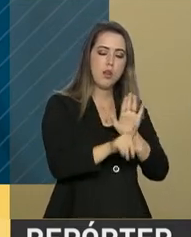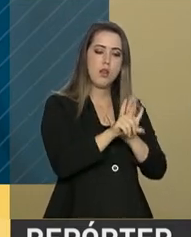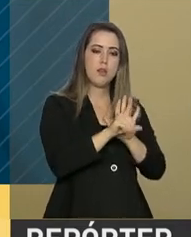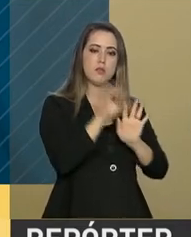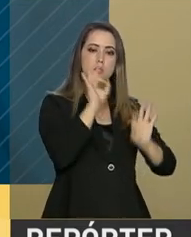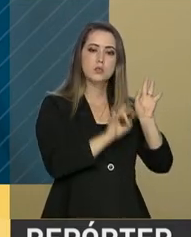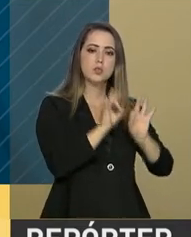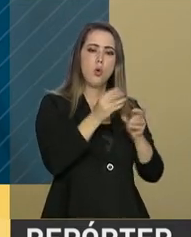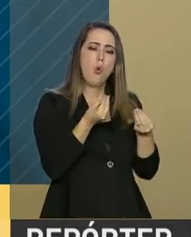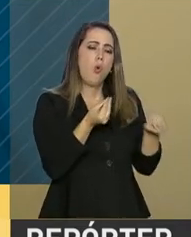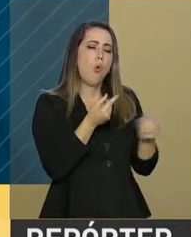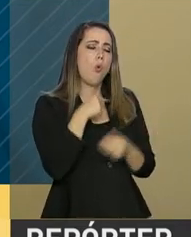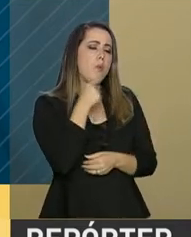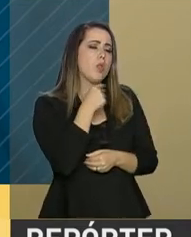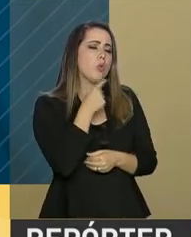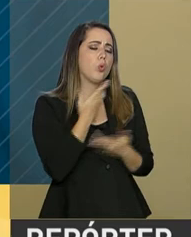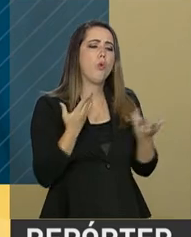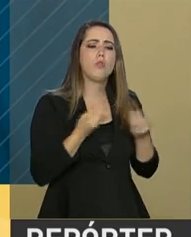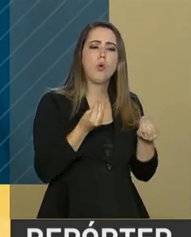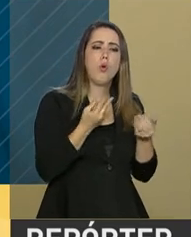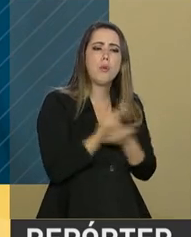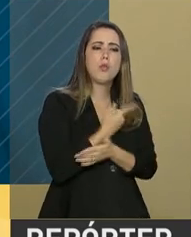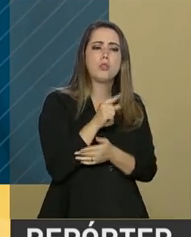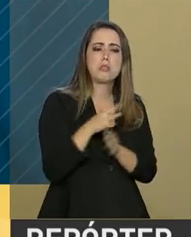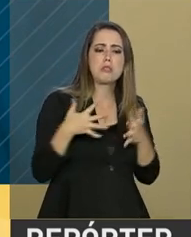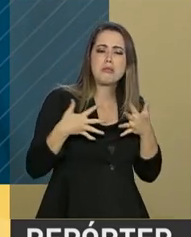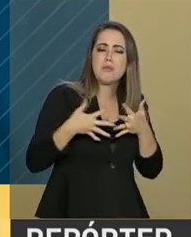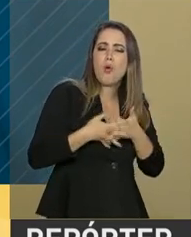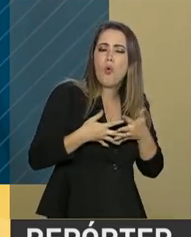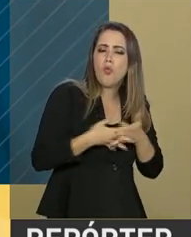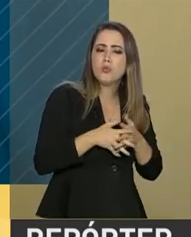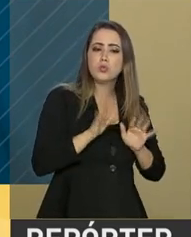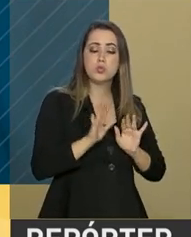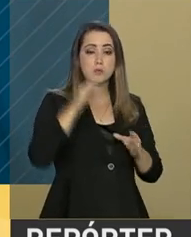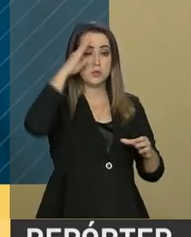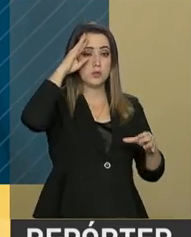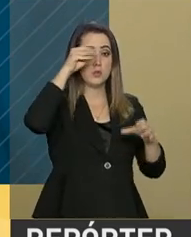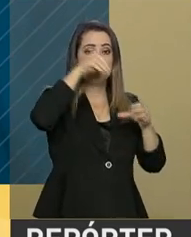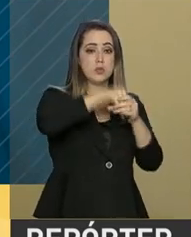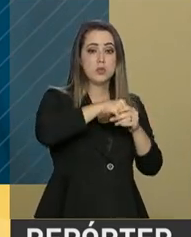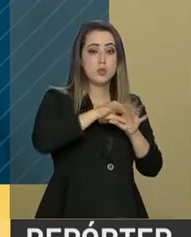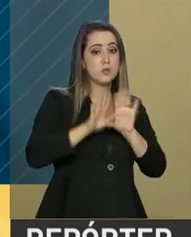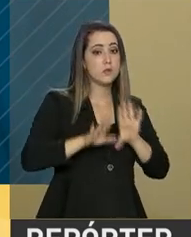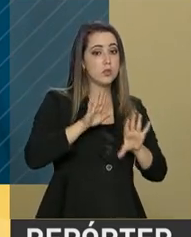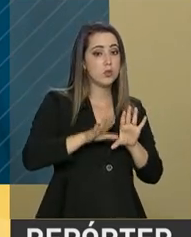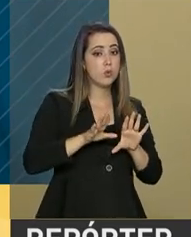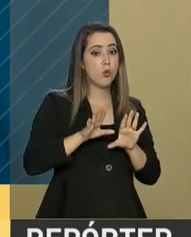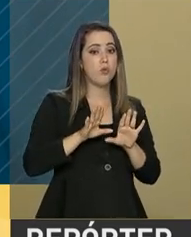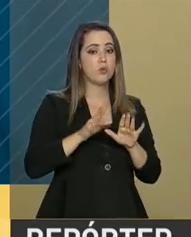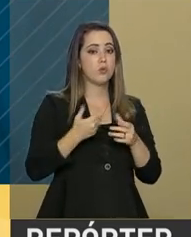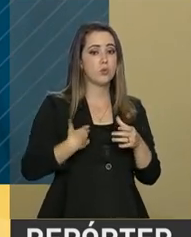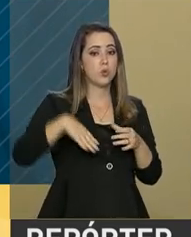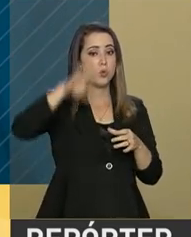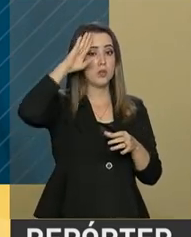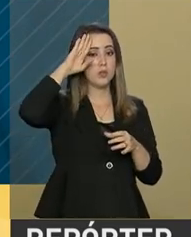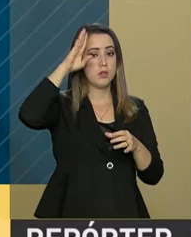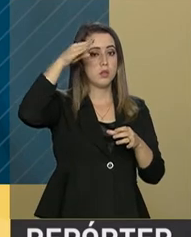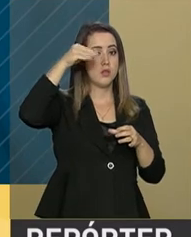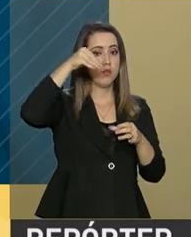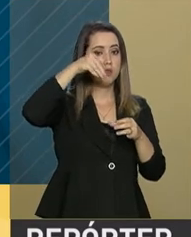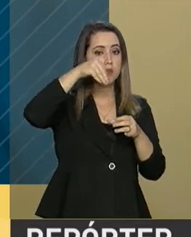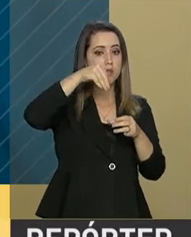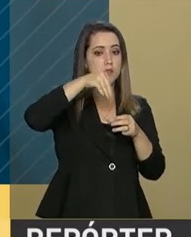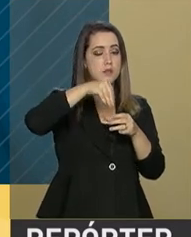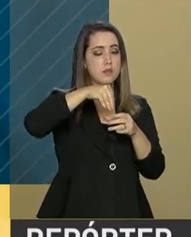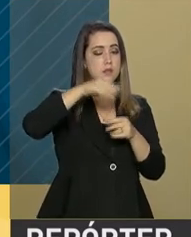como foi como isso funciona e até confundem também a intervenção federal com intervenção militar o senhor pode explicar essa diferença para